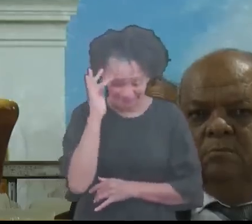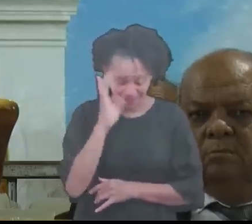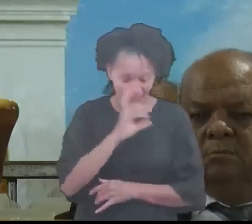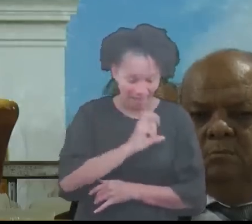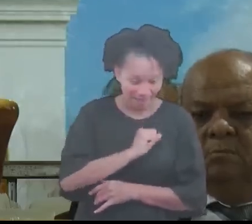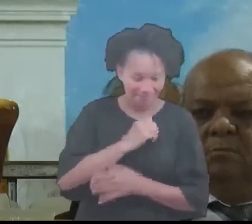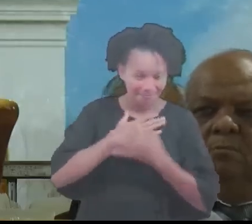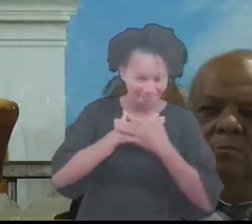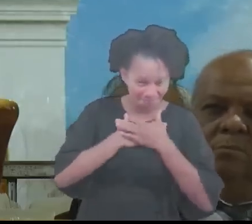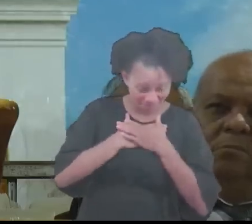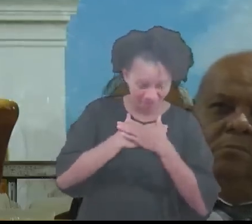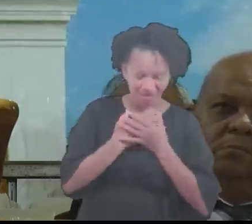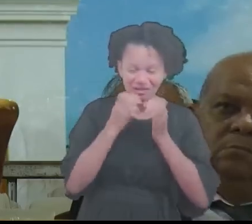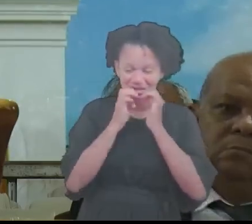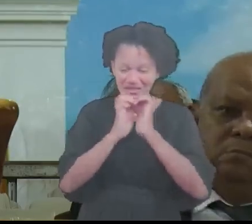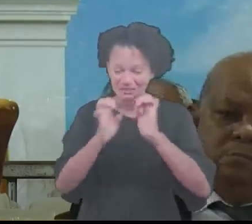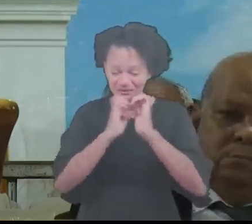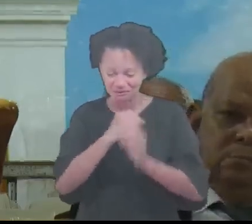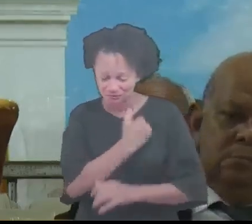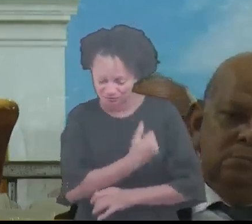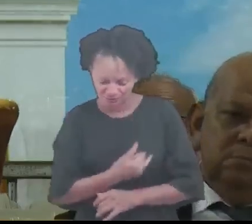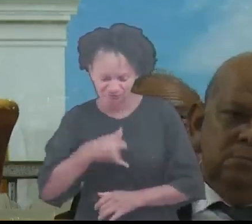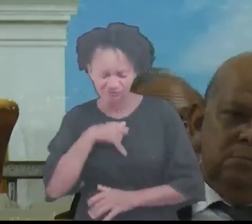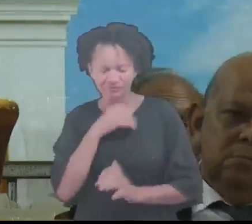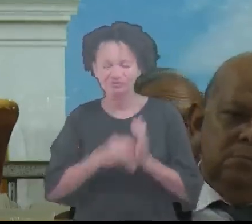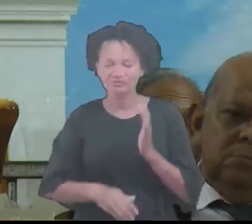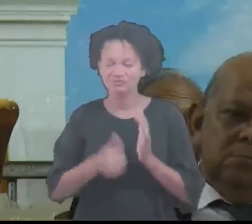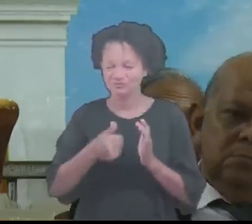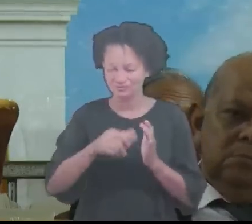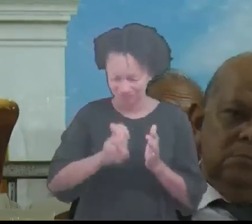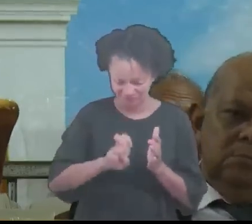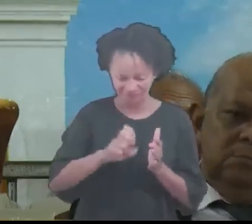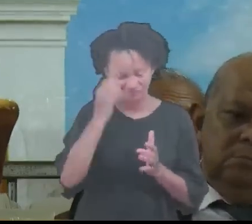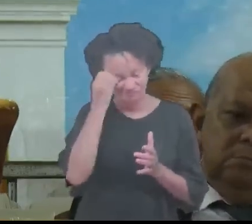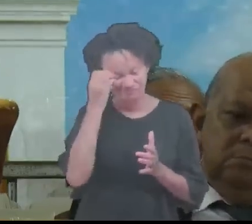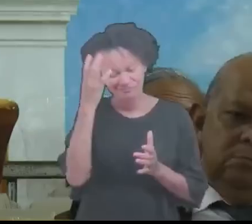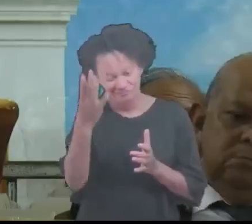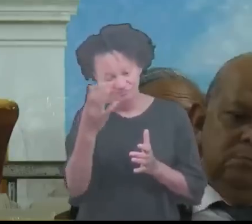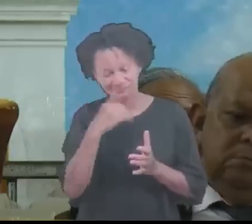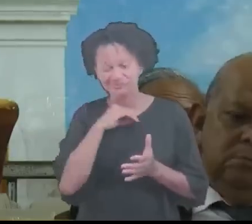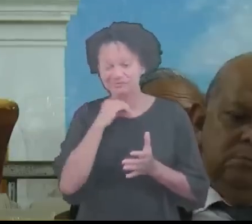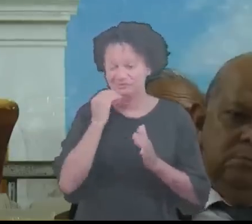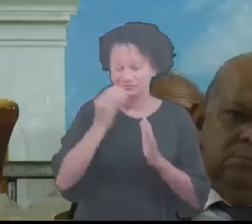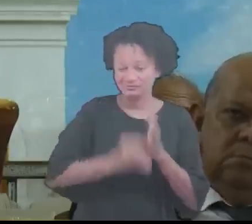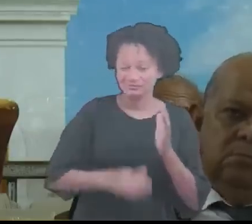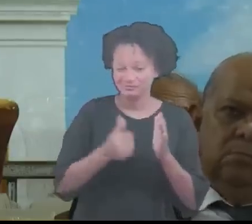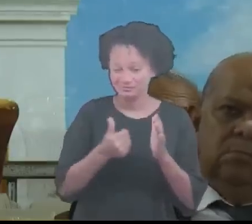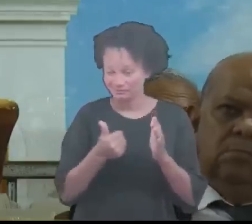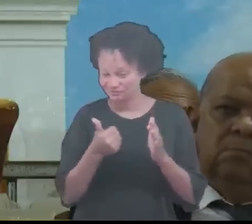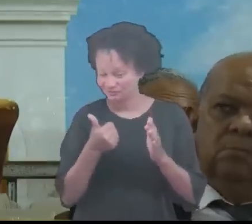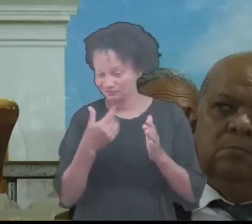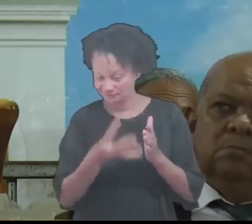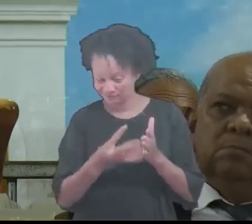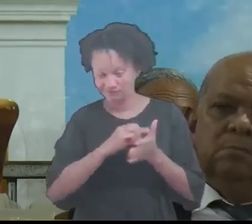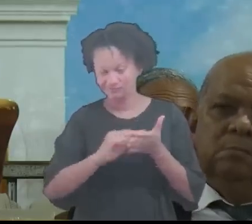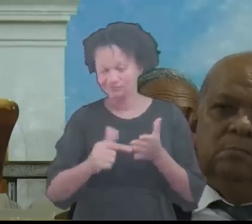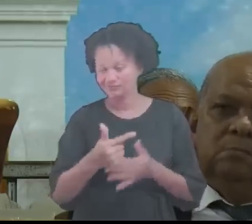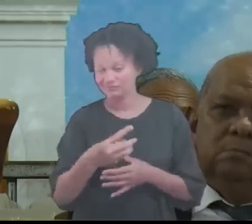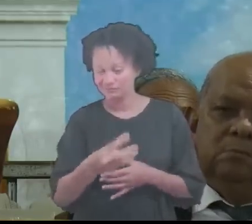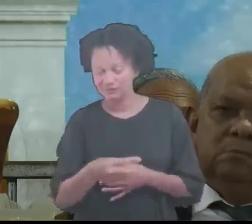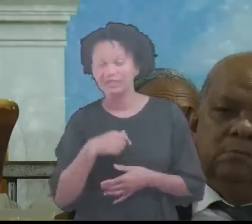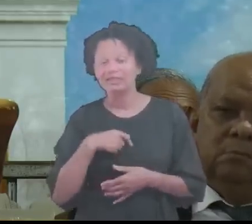ama, lá no Evangelho de São João, capítulo 15, salvo o melhor juízo, ou capítulo 14, 23, Jesus disse: se alguém me